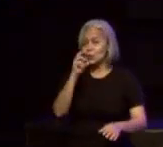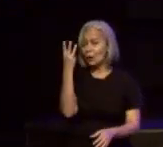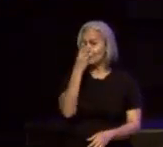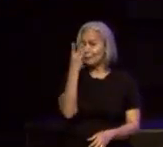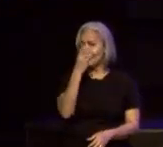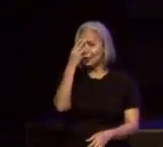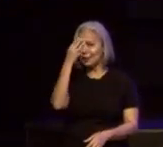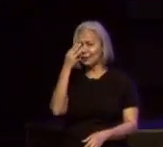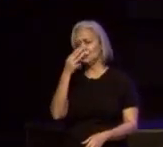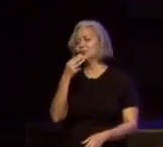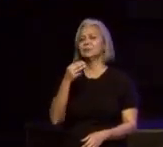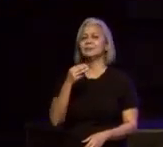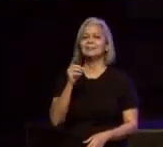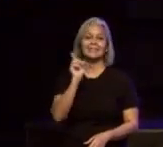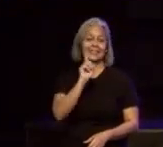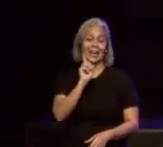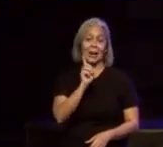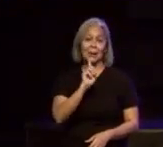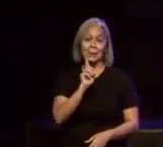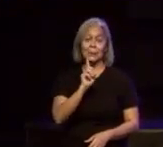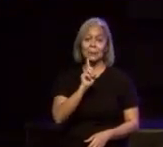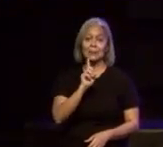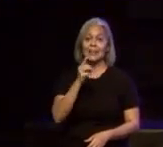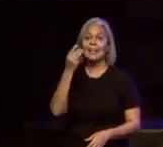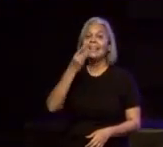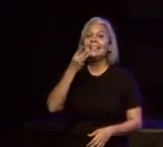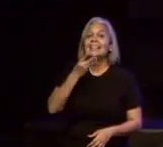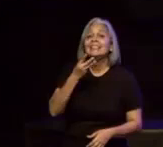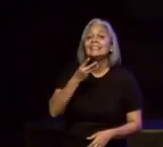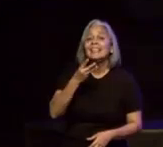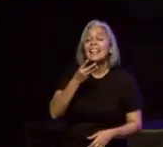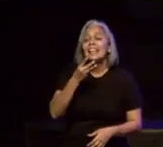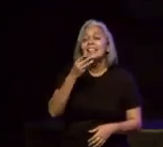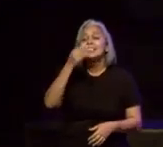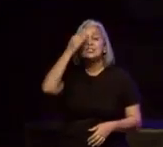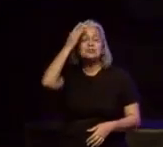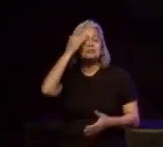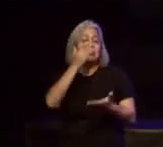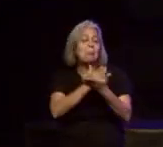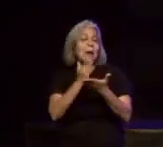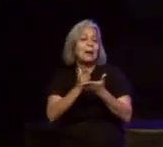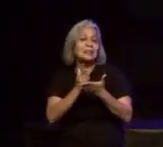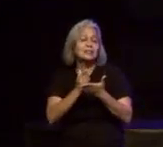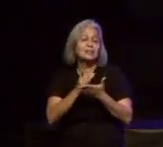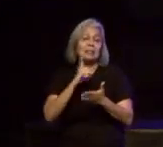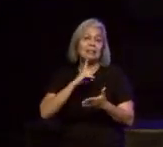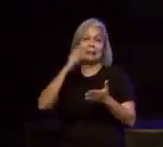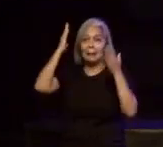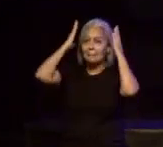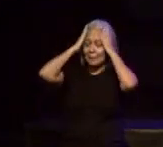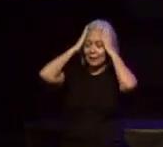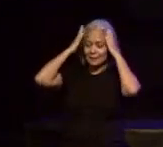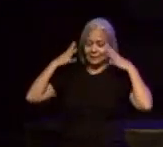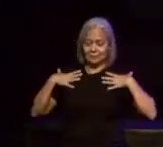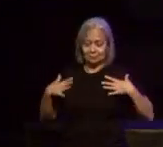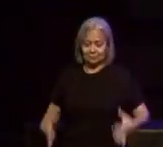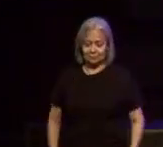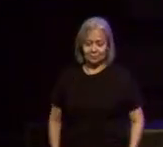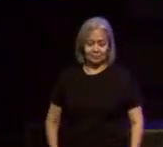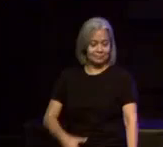Não, são três partes, e talvez Pedro pudesse estar dizendo isso, olha, tem cabeça, tem tronco, tem membros. Tem